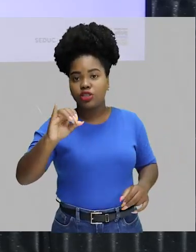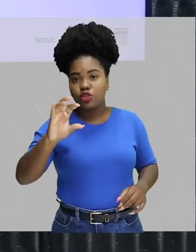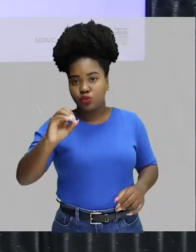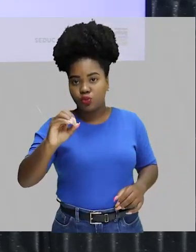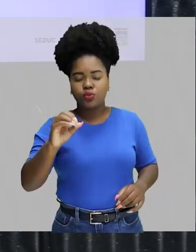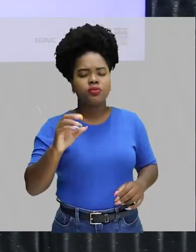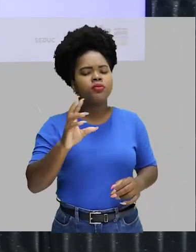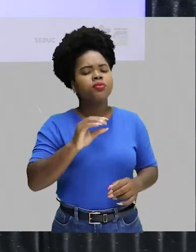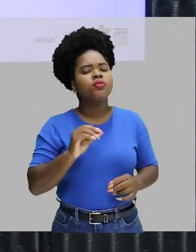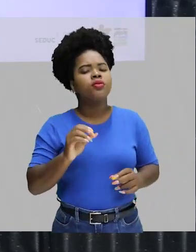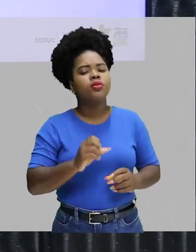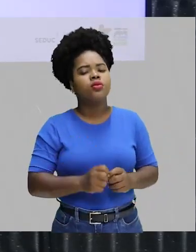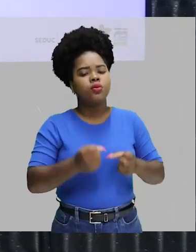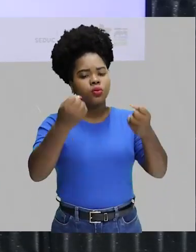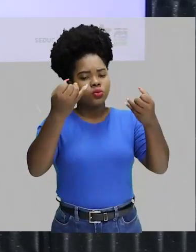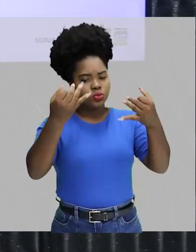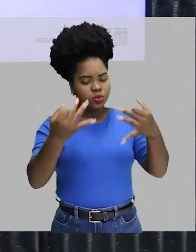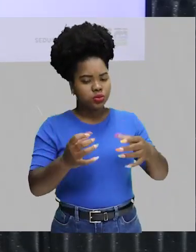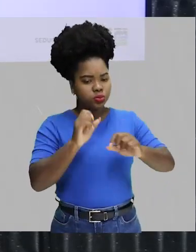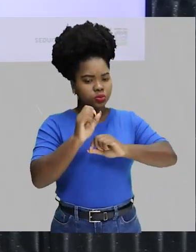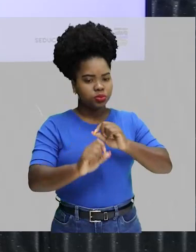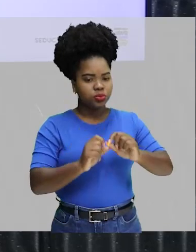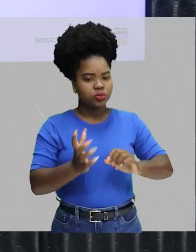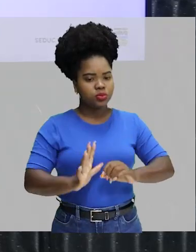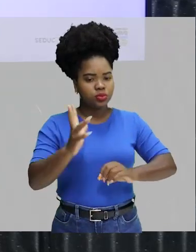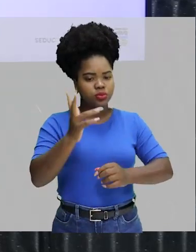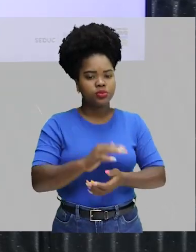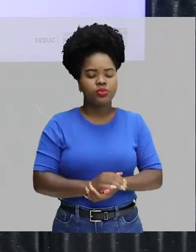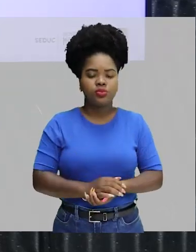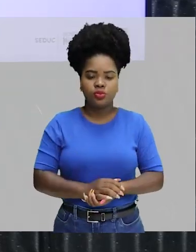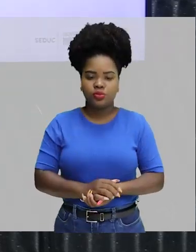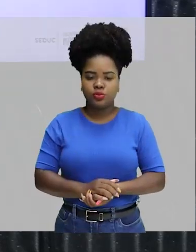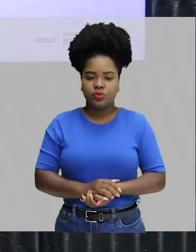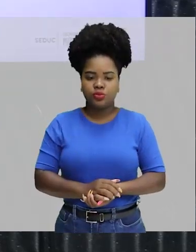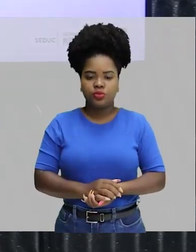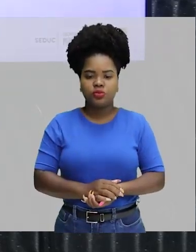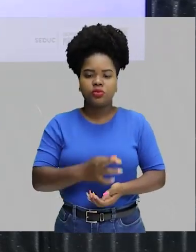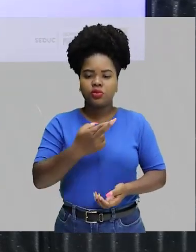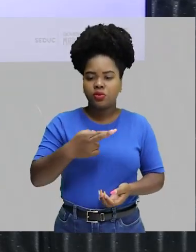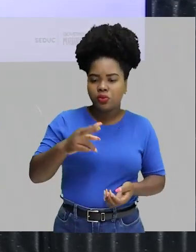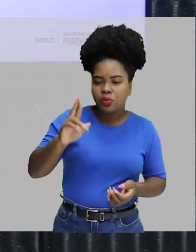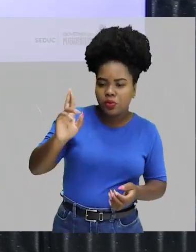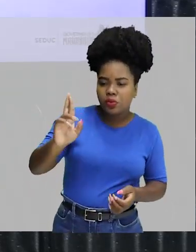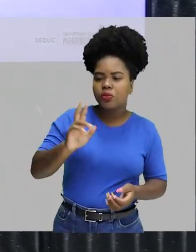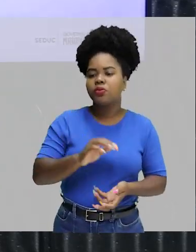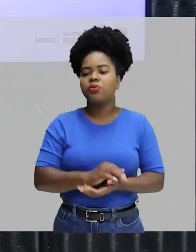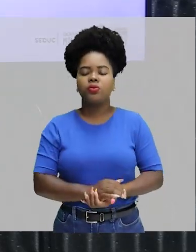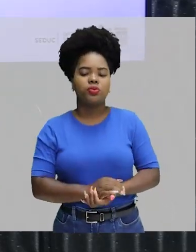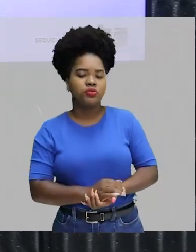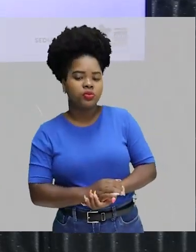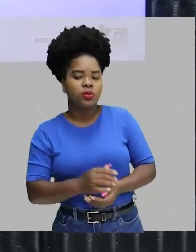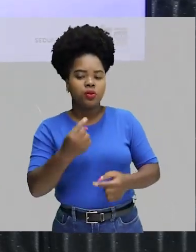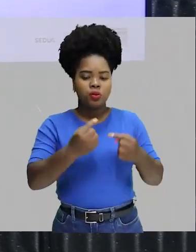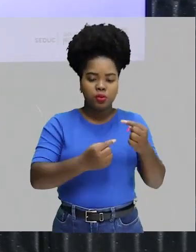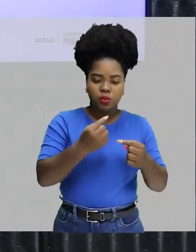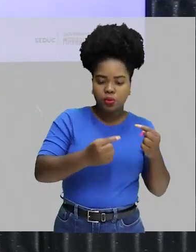uma situação que aconteceu, seja de cunho religioso, seja de cunho político,